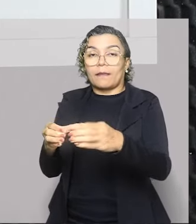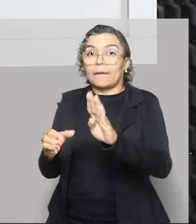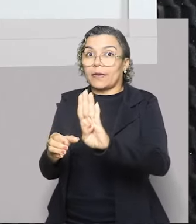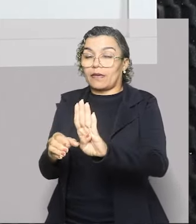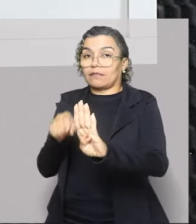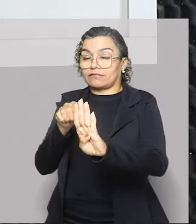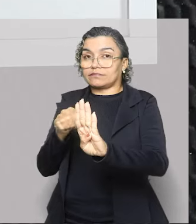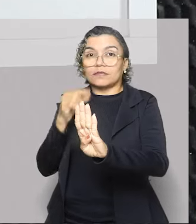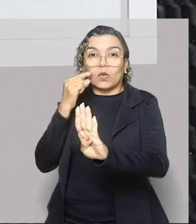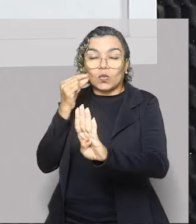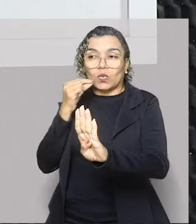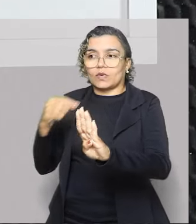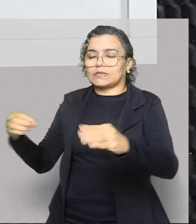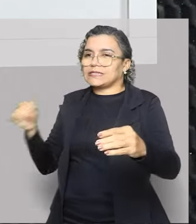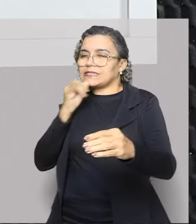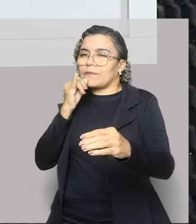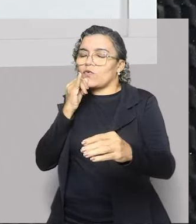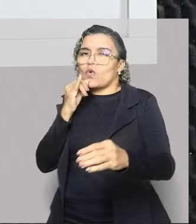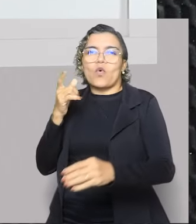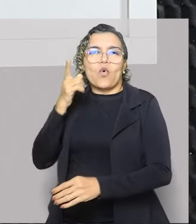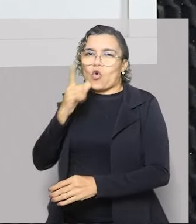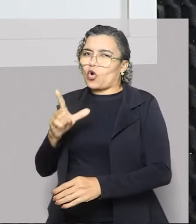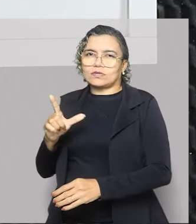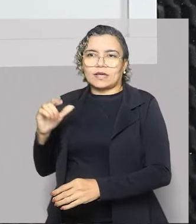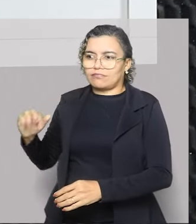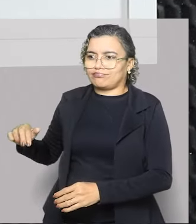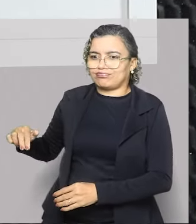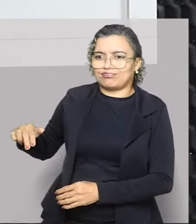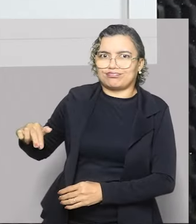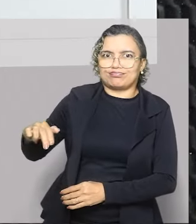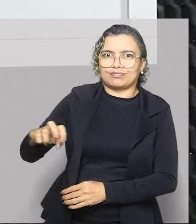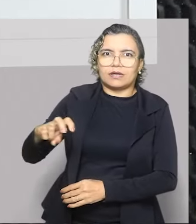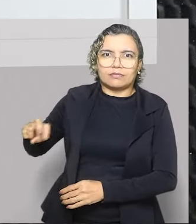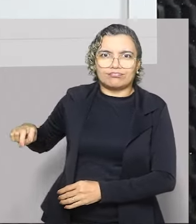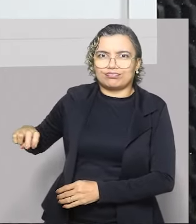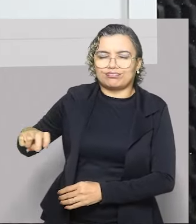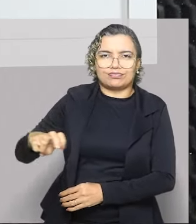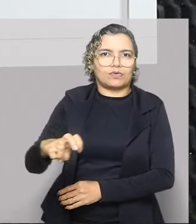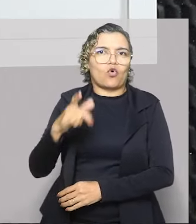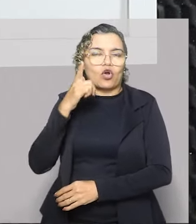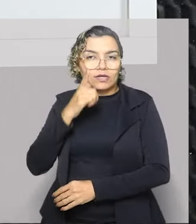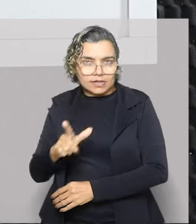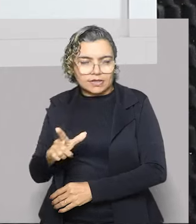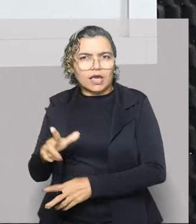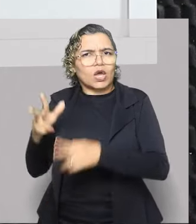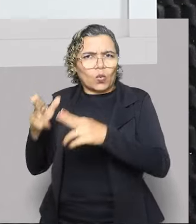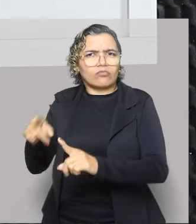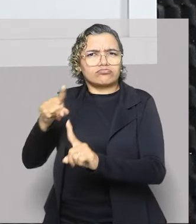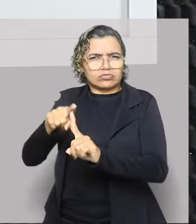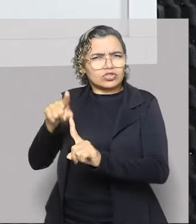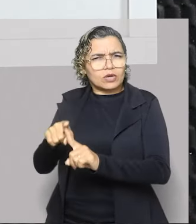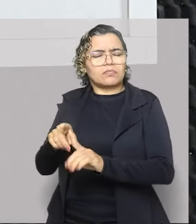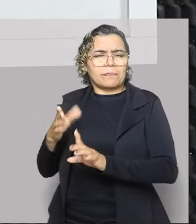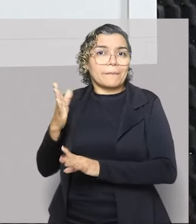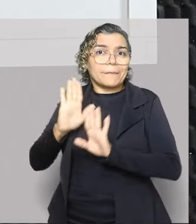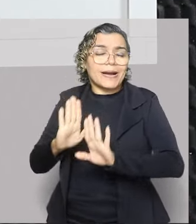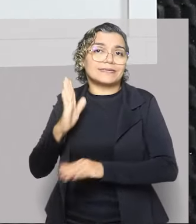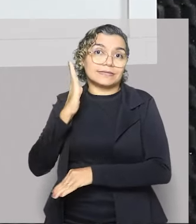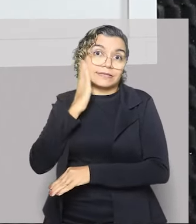roedores Eles não conseguem atravessar esse rio eles são organismos da mesma espécie a gente entende que com o